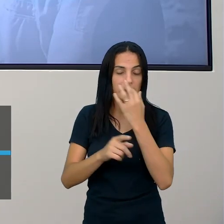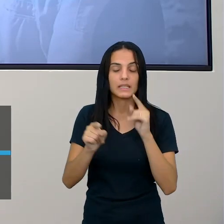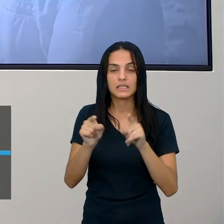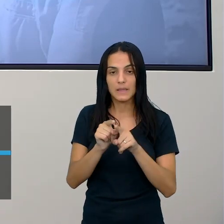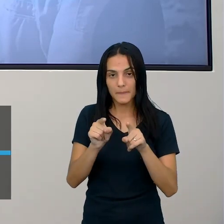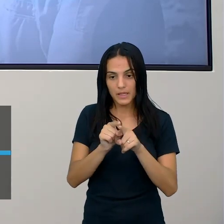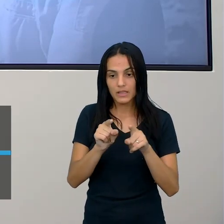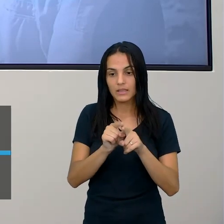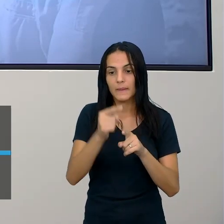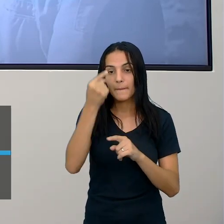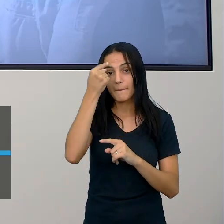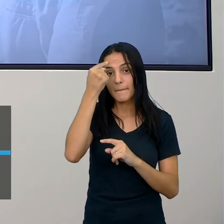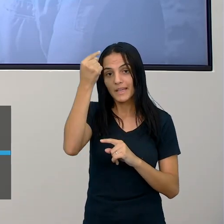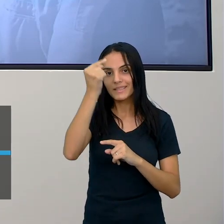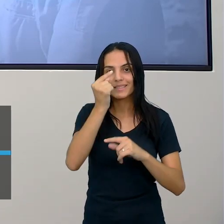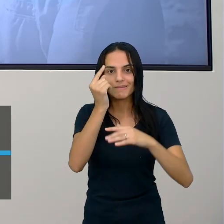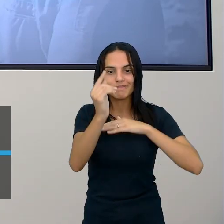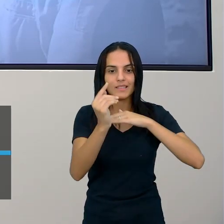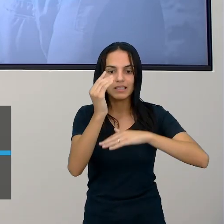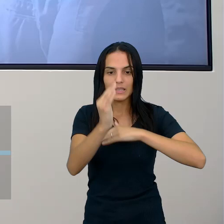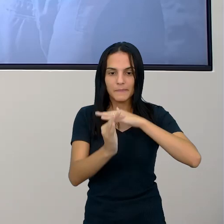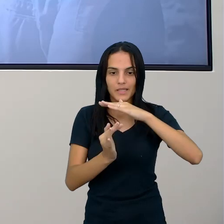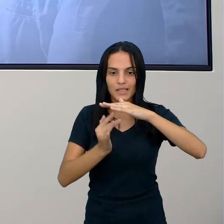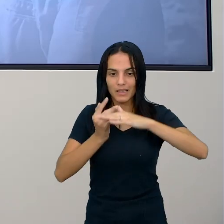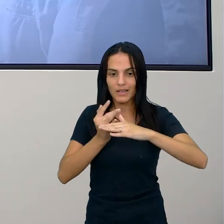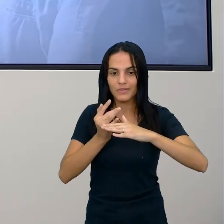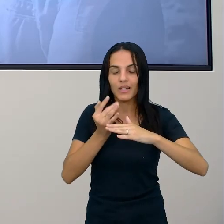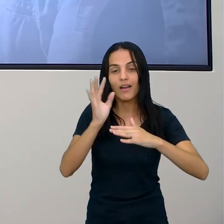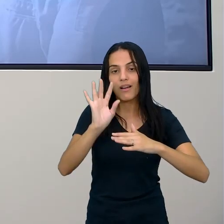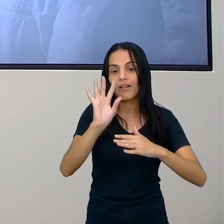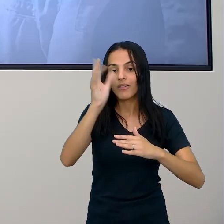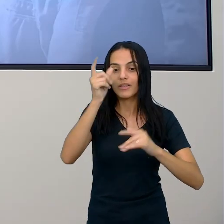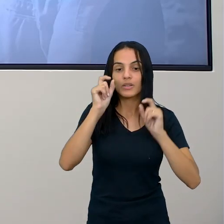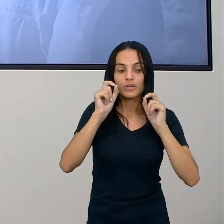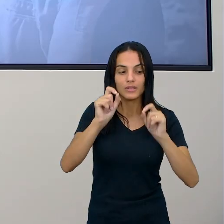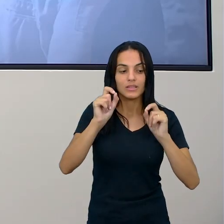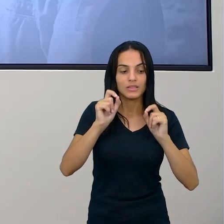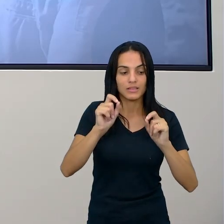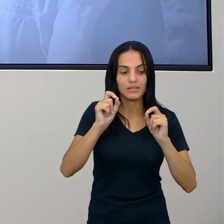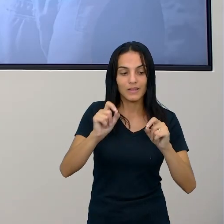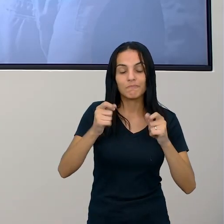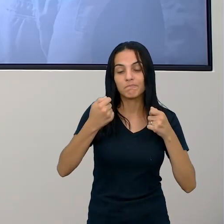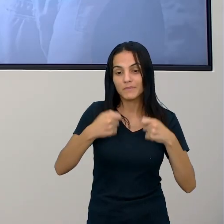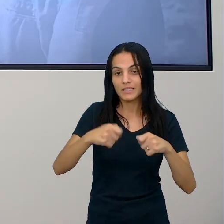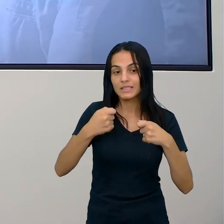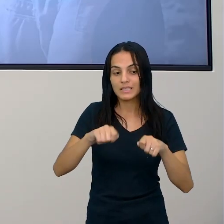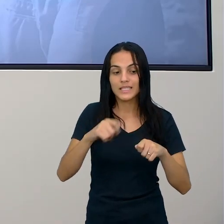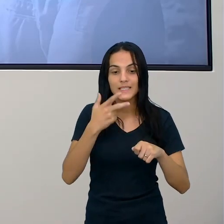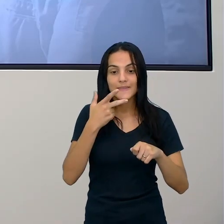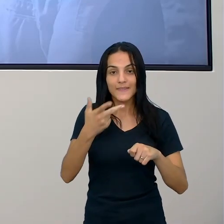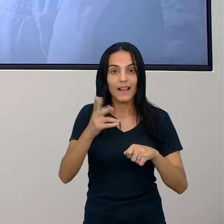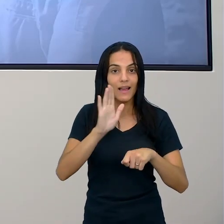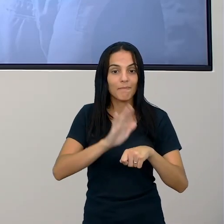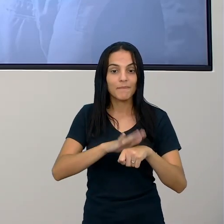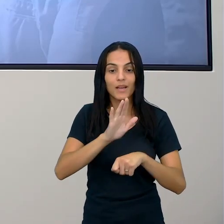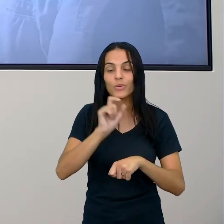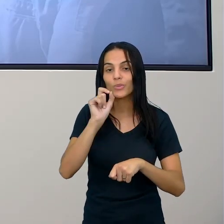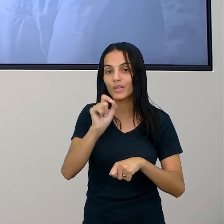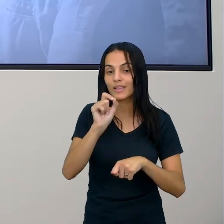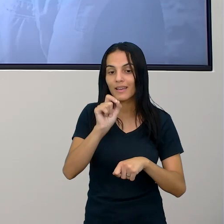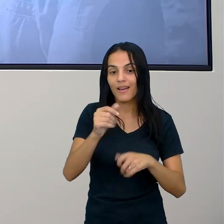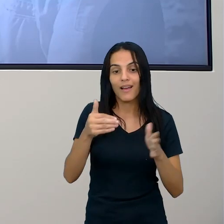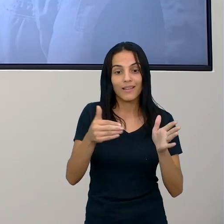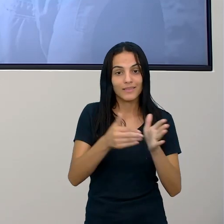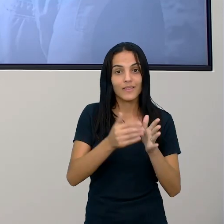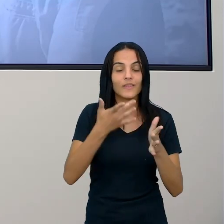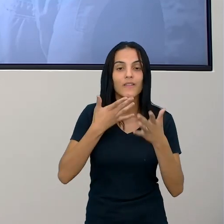também pensam em migrar, né? Mas daí, quando isso acontece, geralmente a necessidade fala mais alto até do